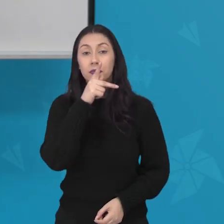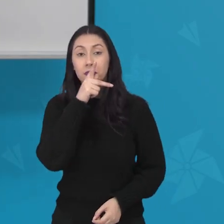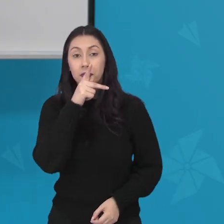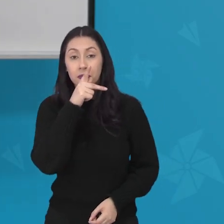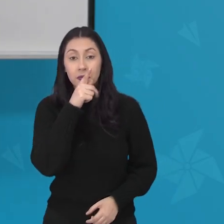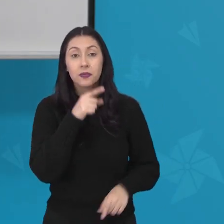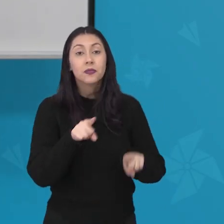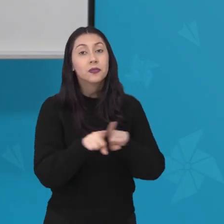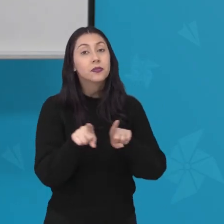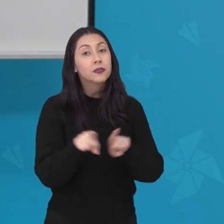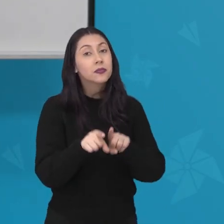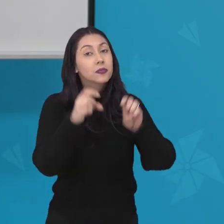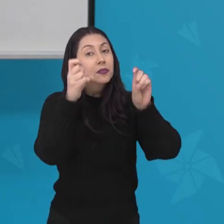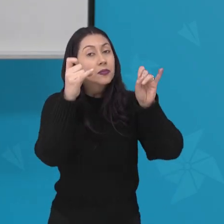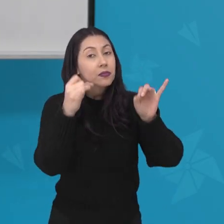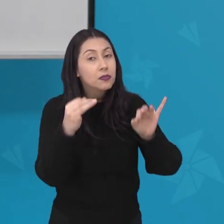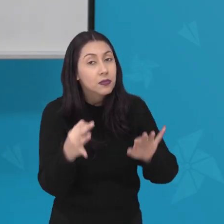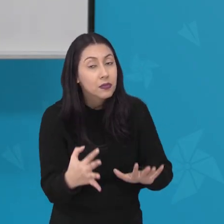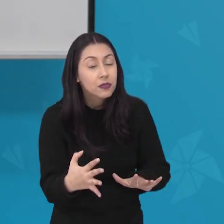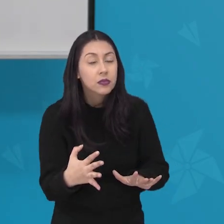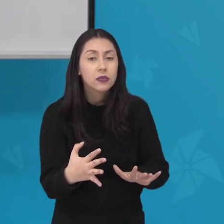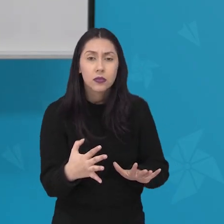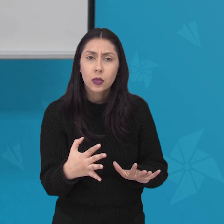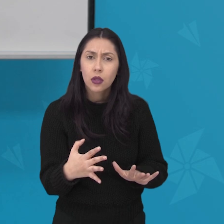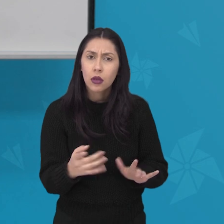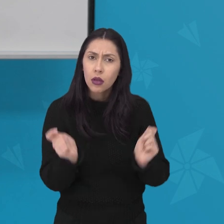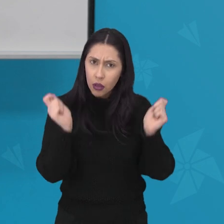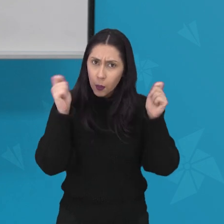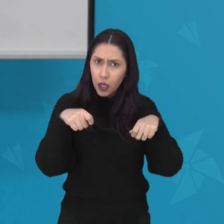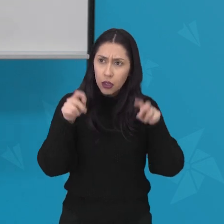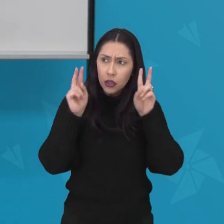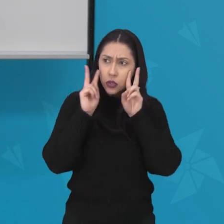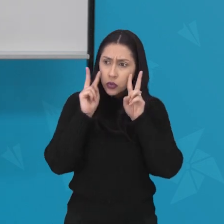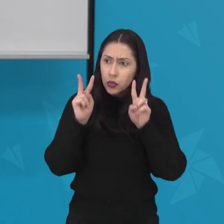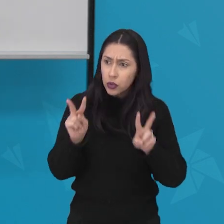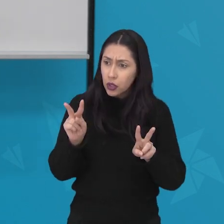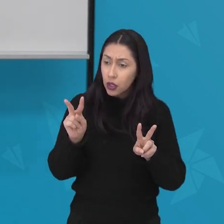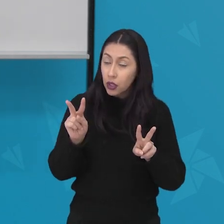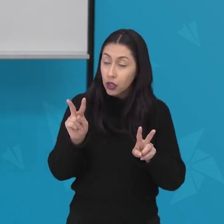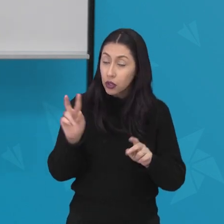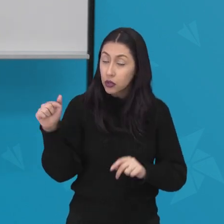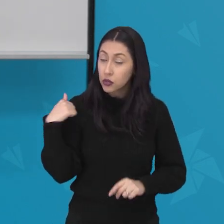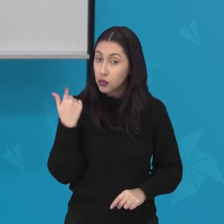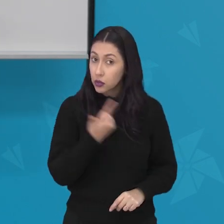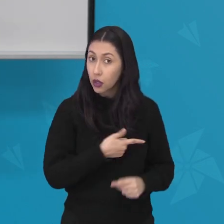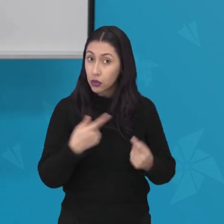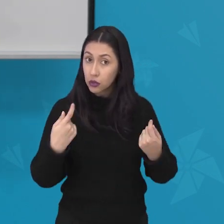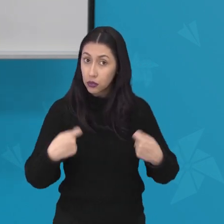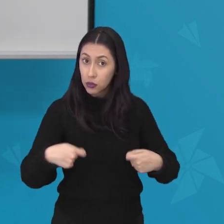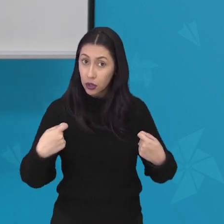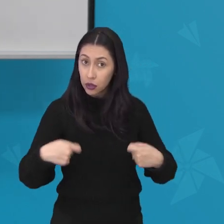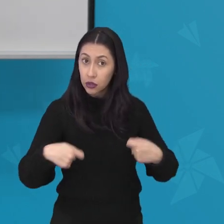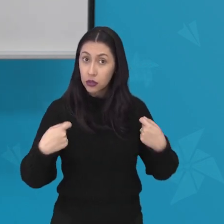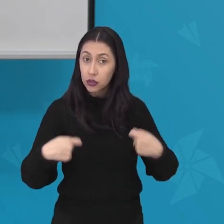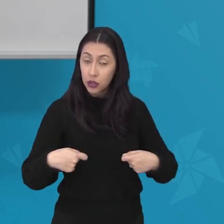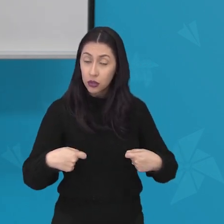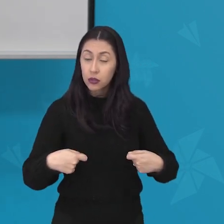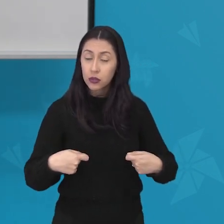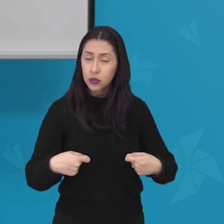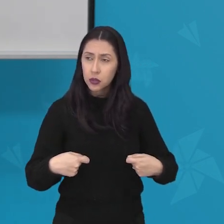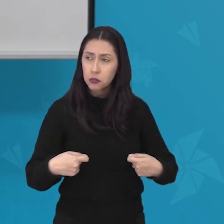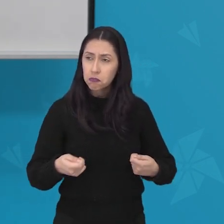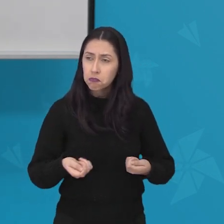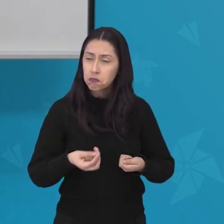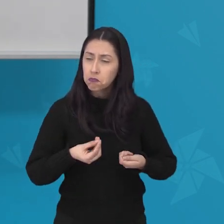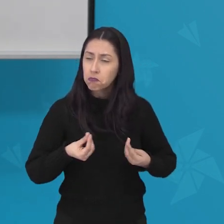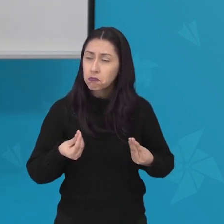Platão também está dizendo que, junto com essa capacidade de olhar, é necessário que exista um